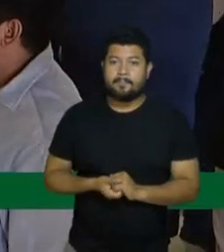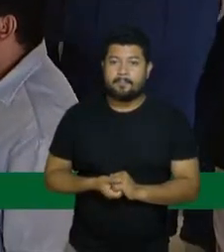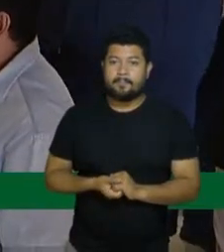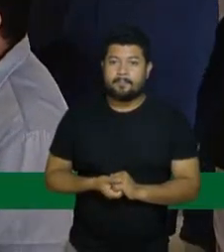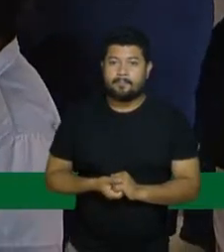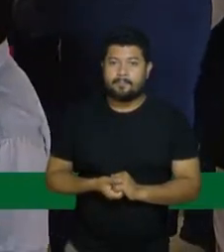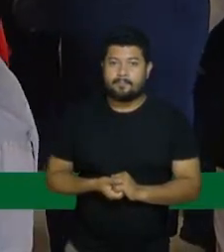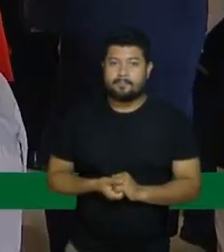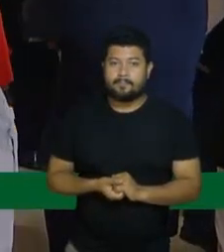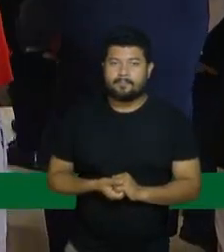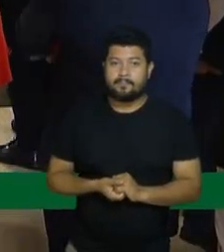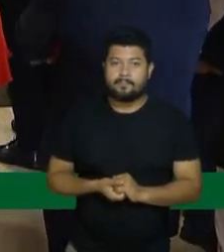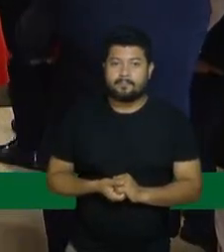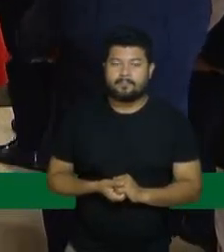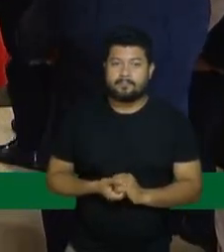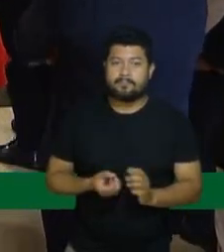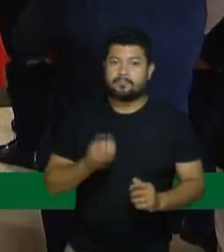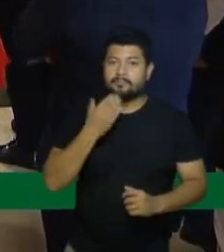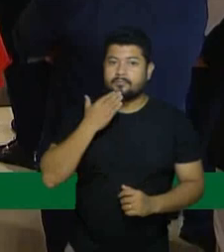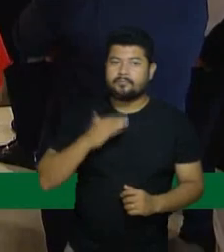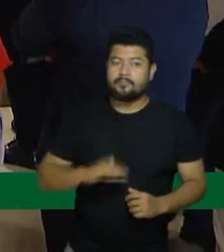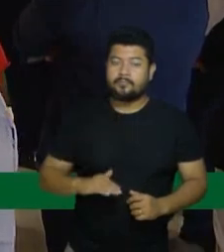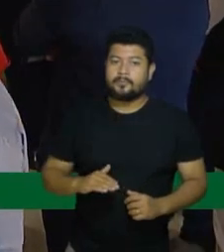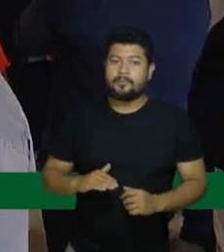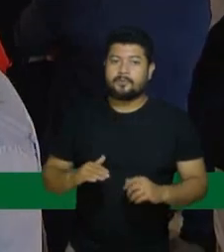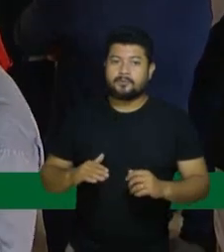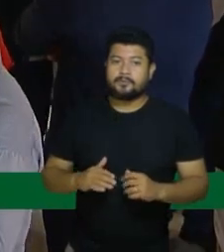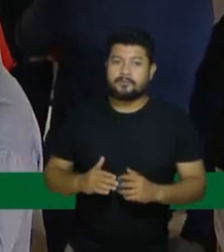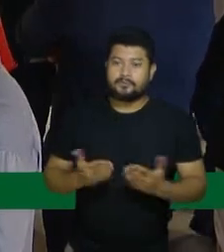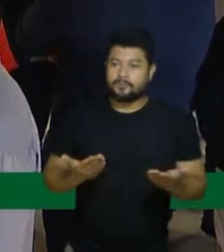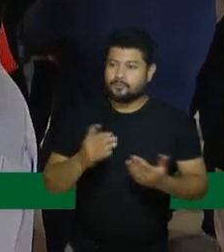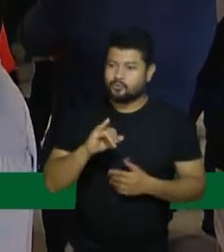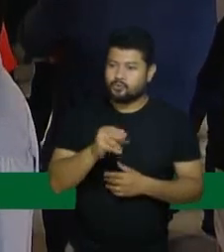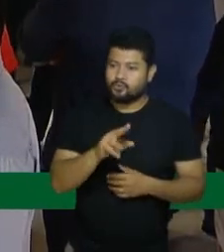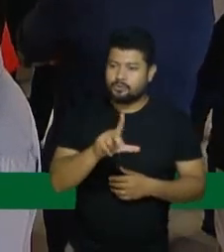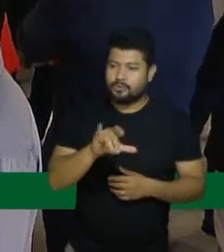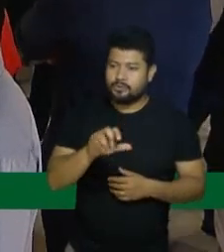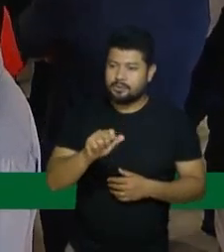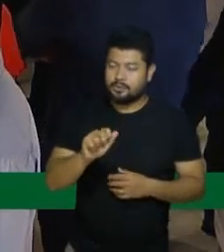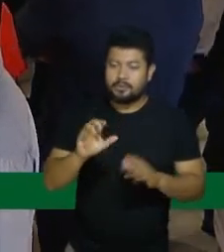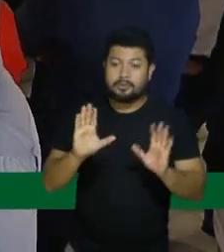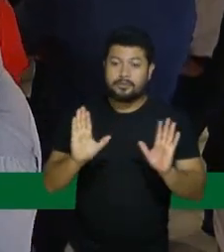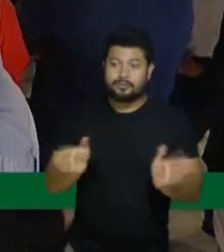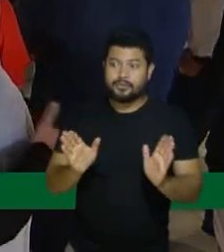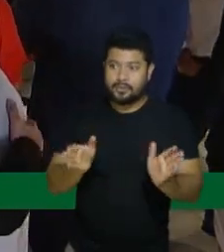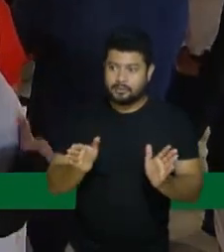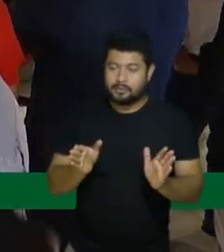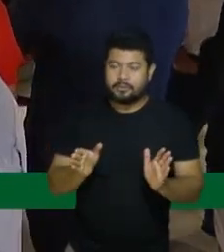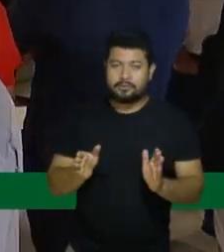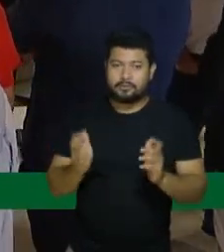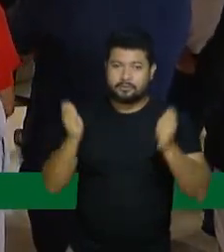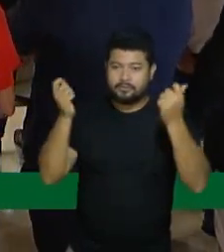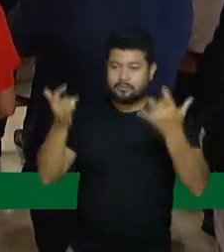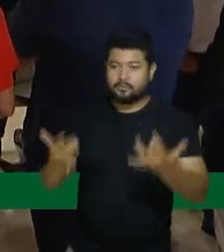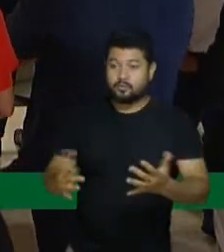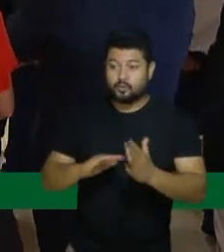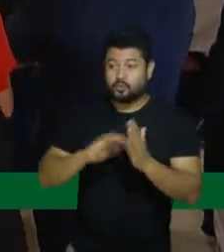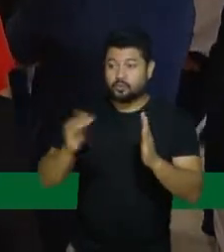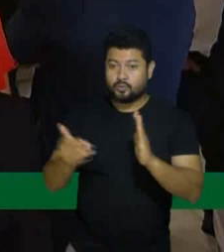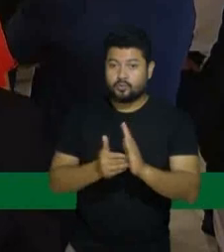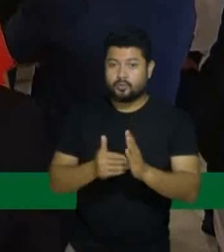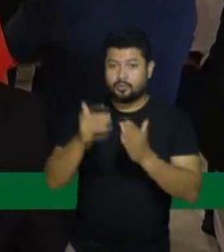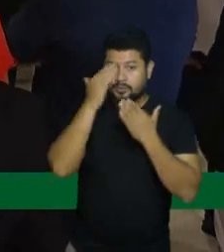obrigado não Boa tarde Juliano já fez todos os agradecimentos na verdade eu estou aqui